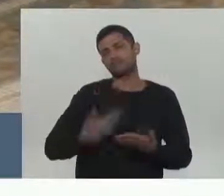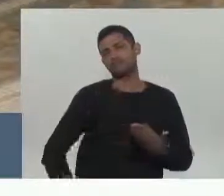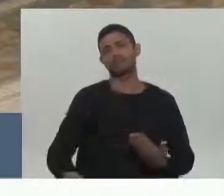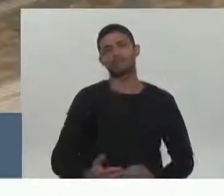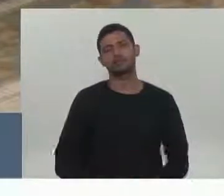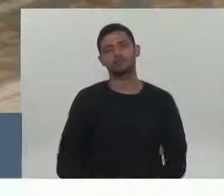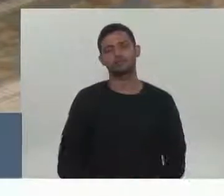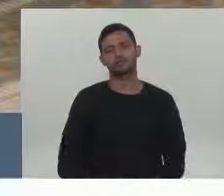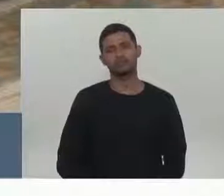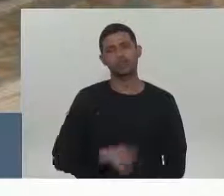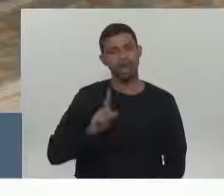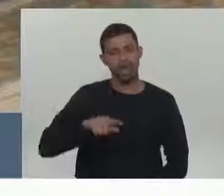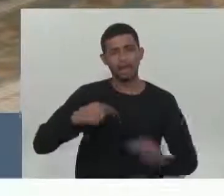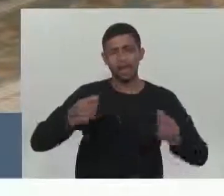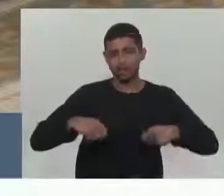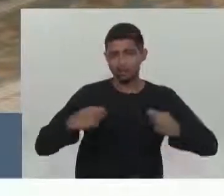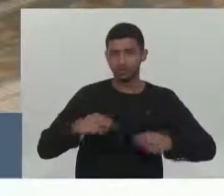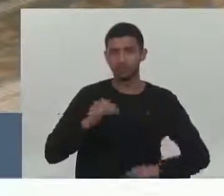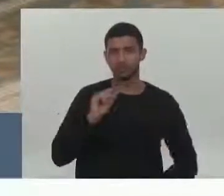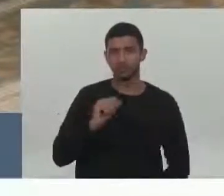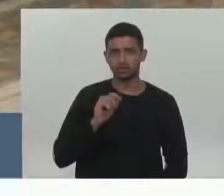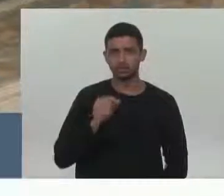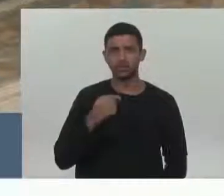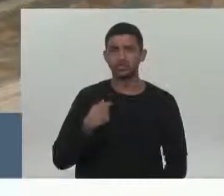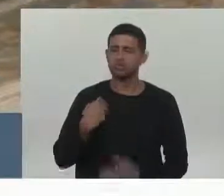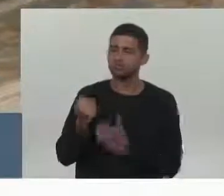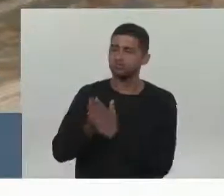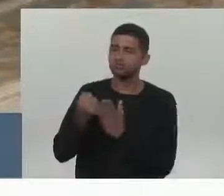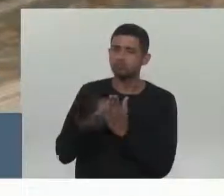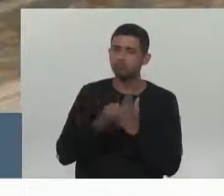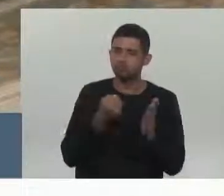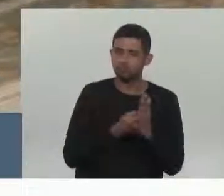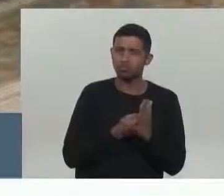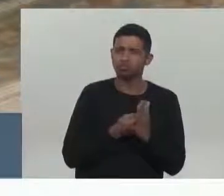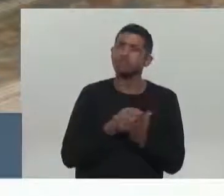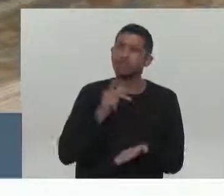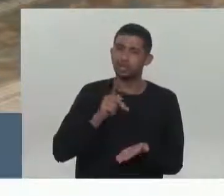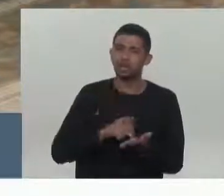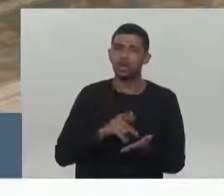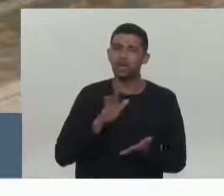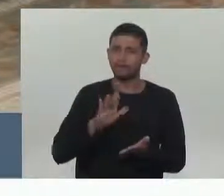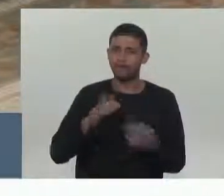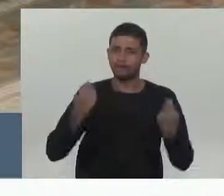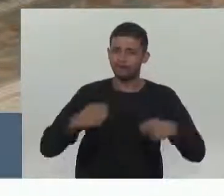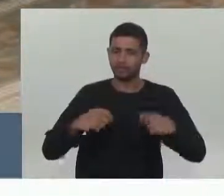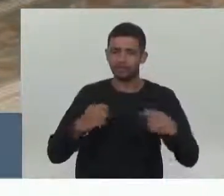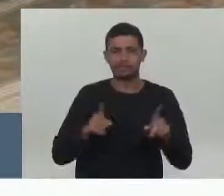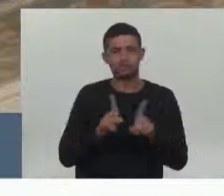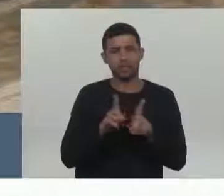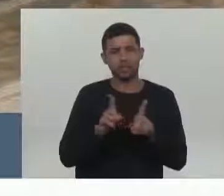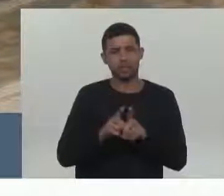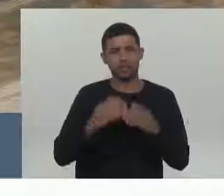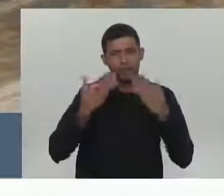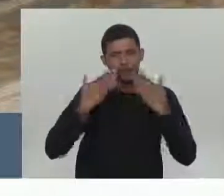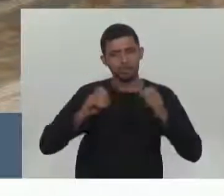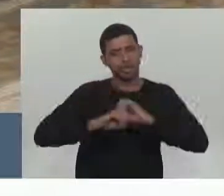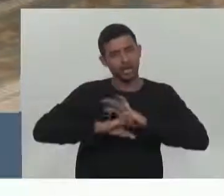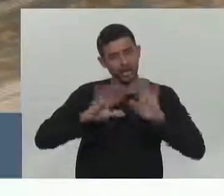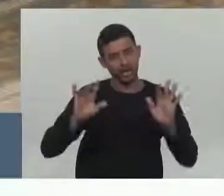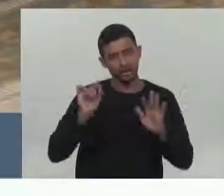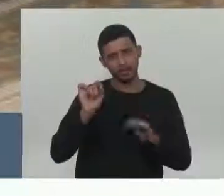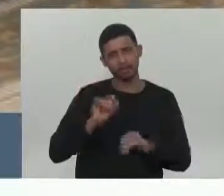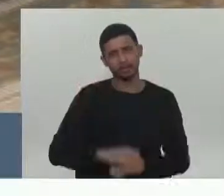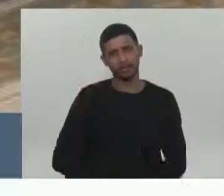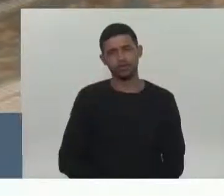É preciso sim fazer as cobranças saudáveis, mas é preciso também deixar claro